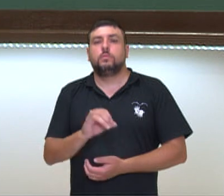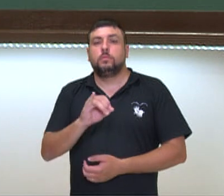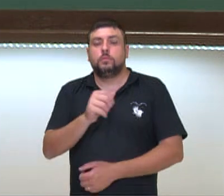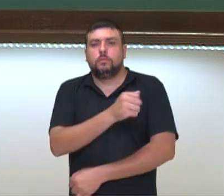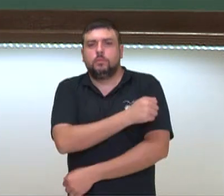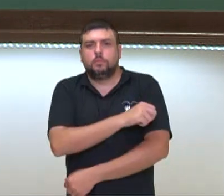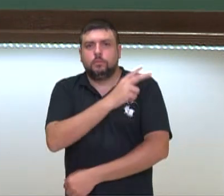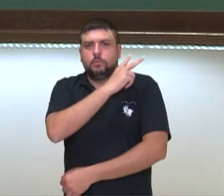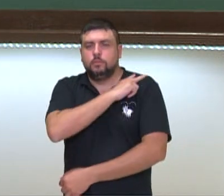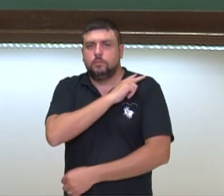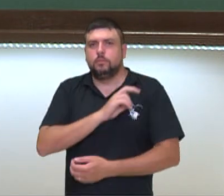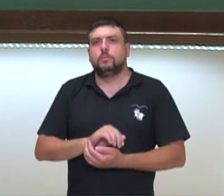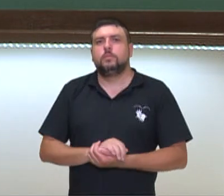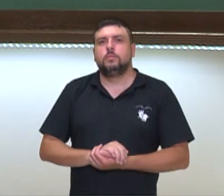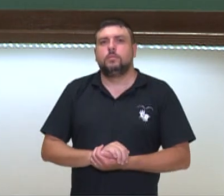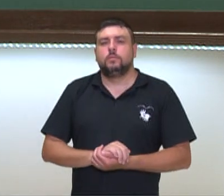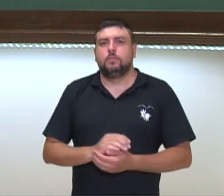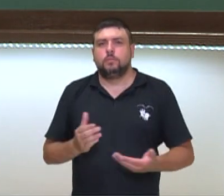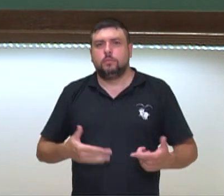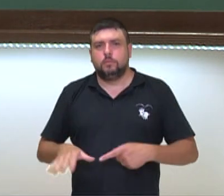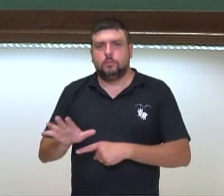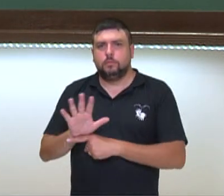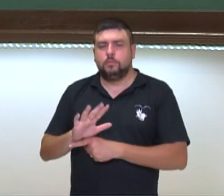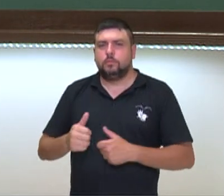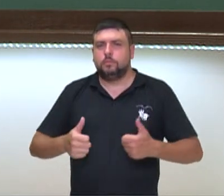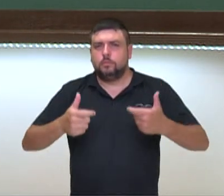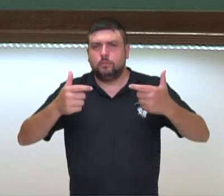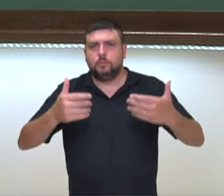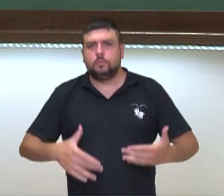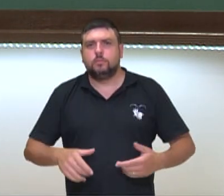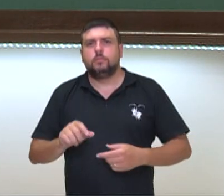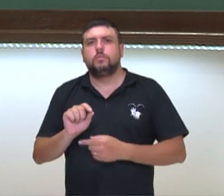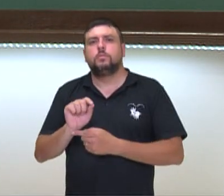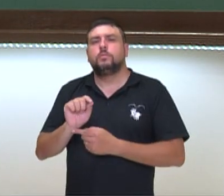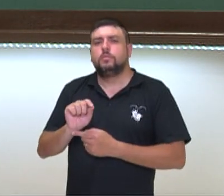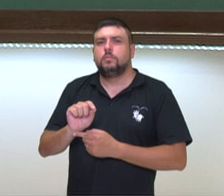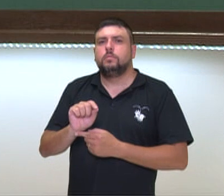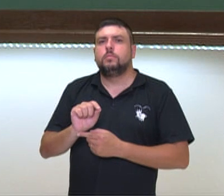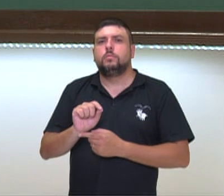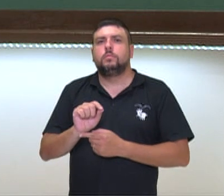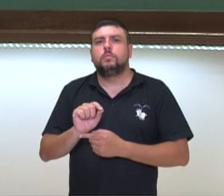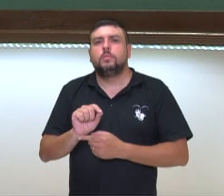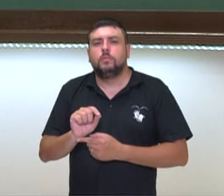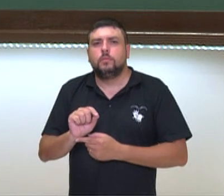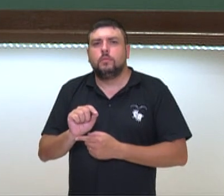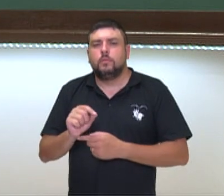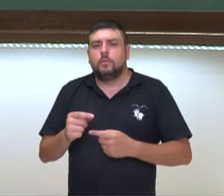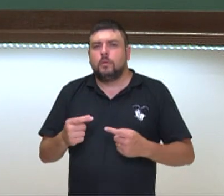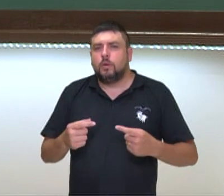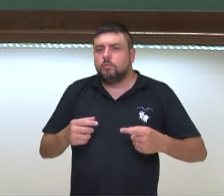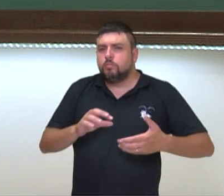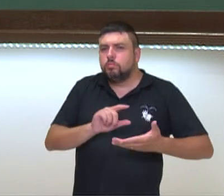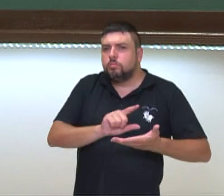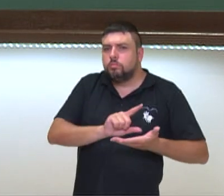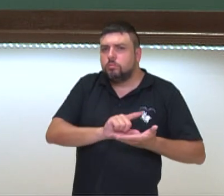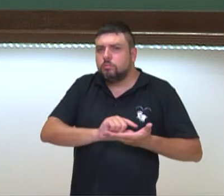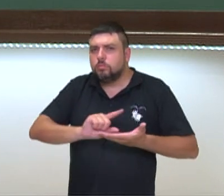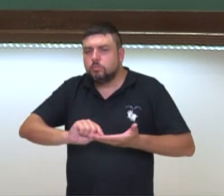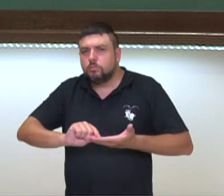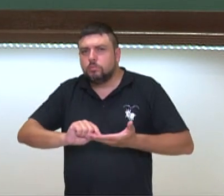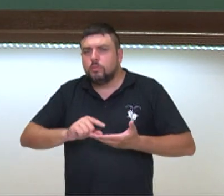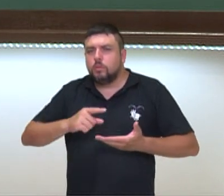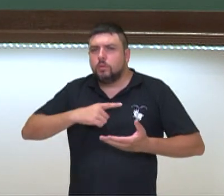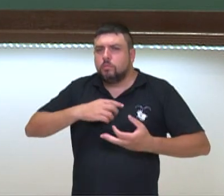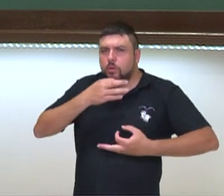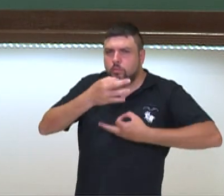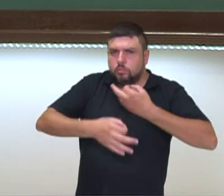Olá, estudantes da segunda série. Neste vídeo vamos falar sobre argumentos, contra-argumentos dentro de um artigo de opinião.